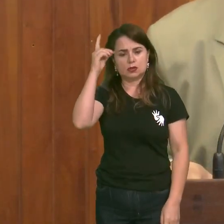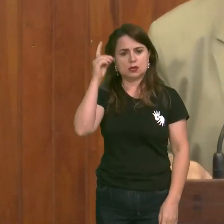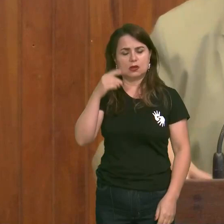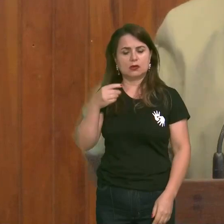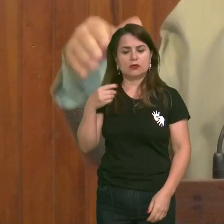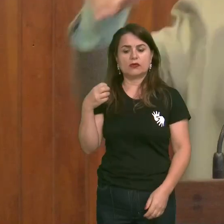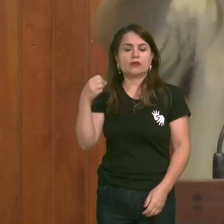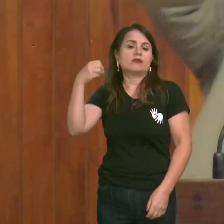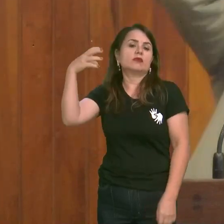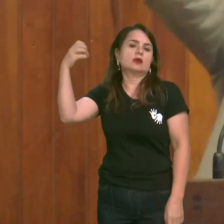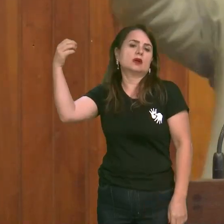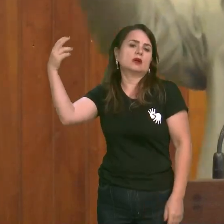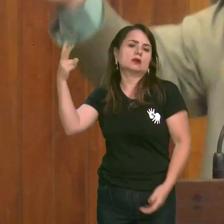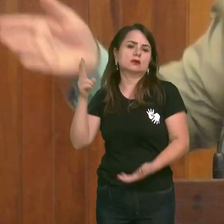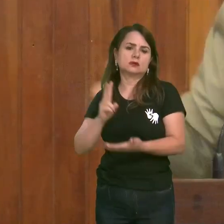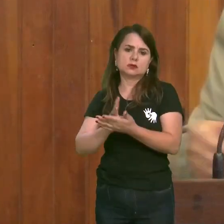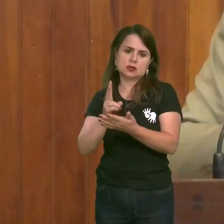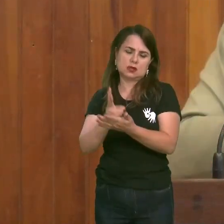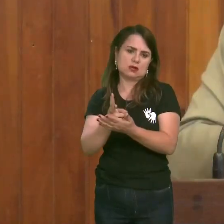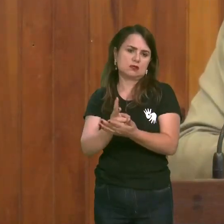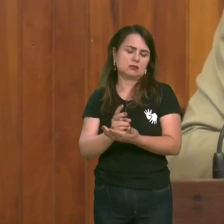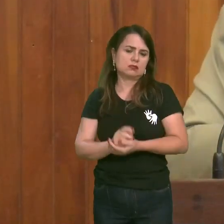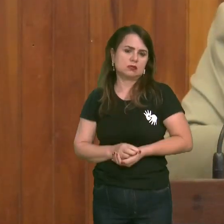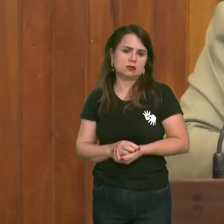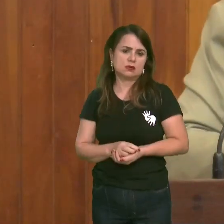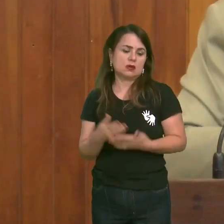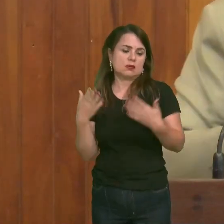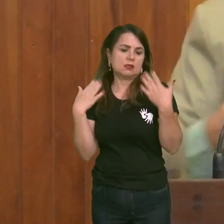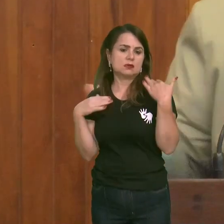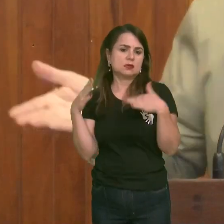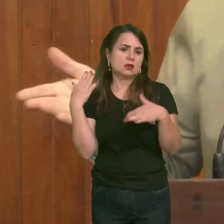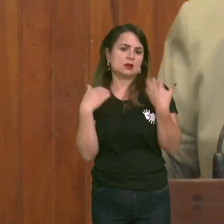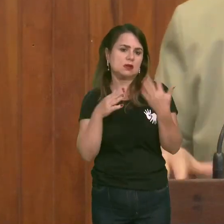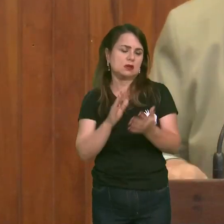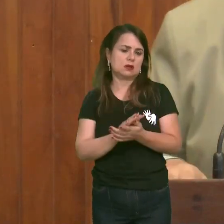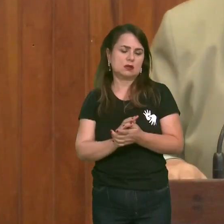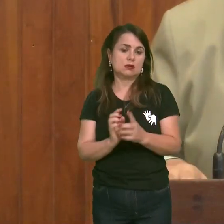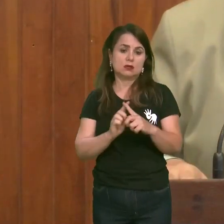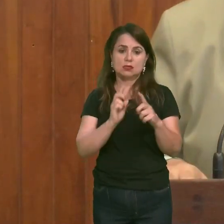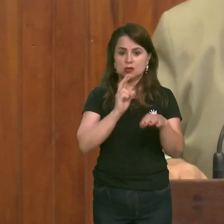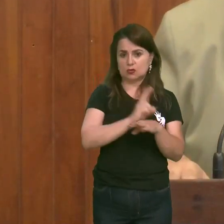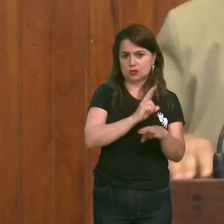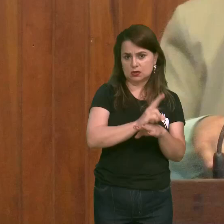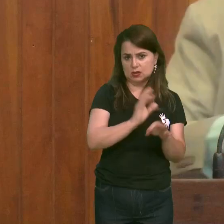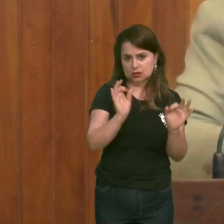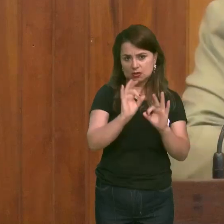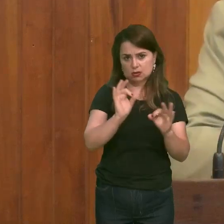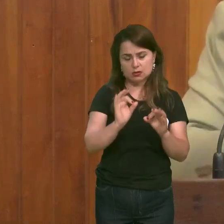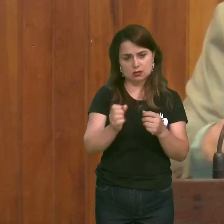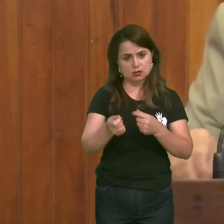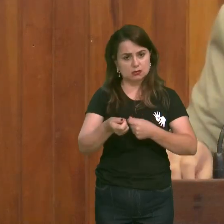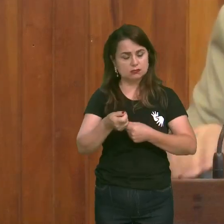no Resort ou tá menos administrando a cidade